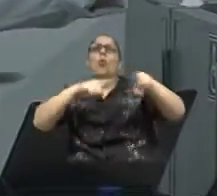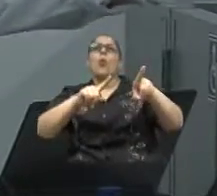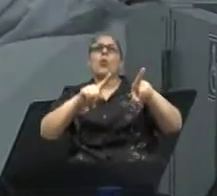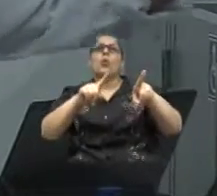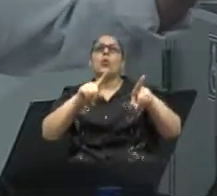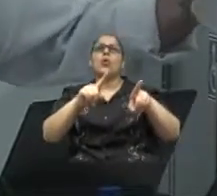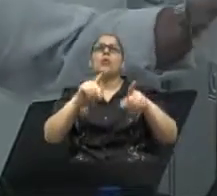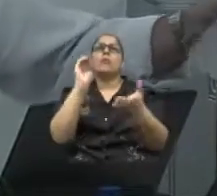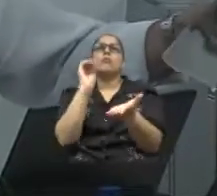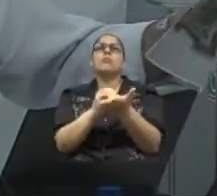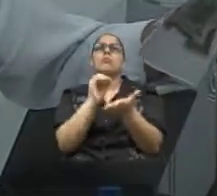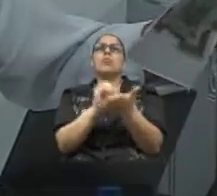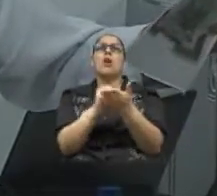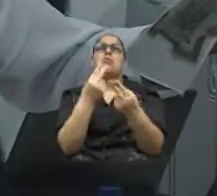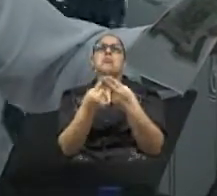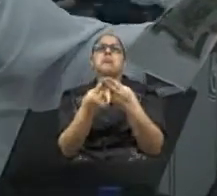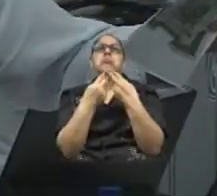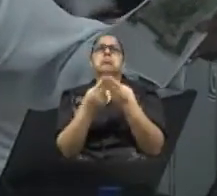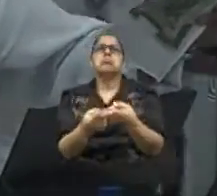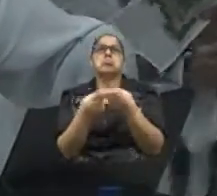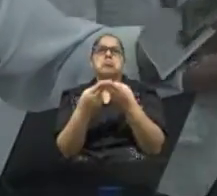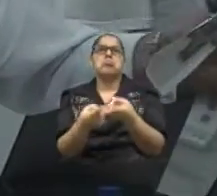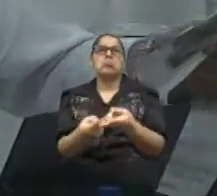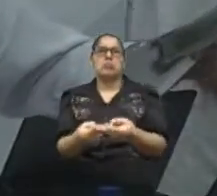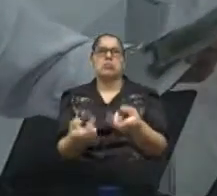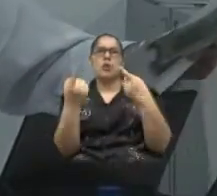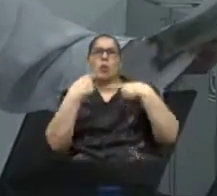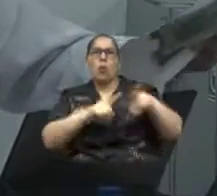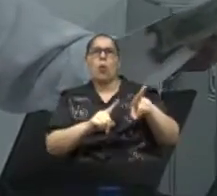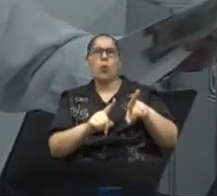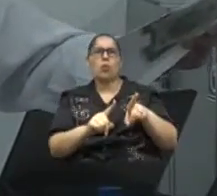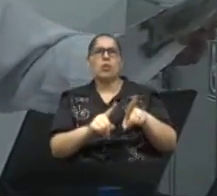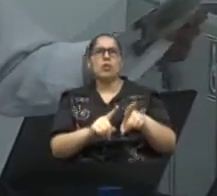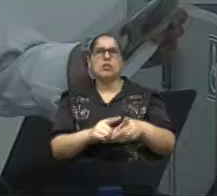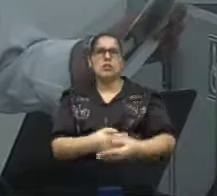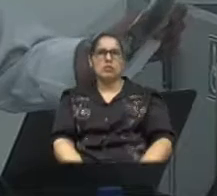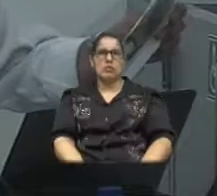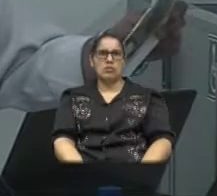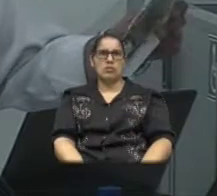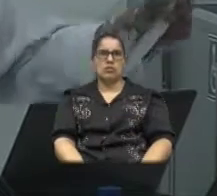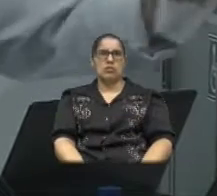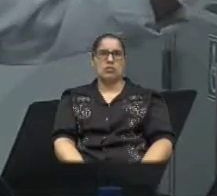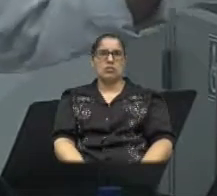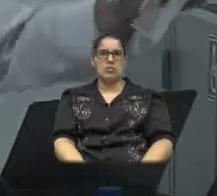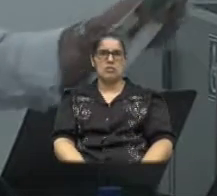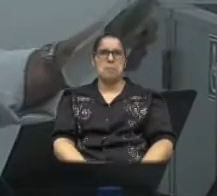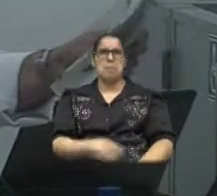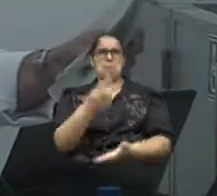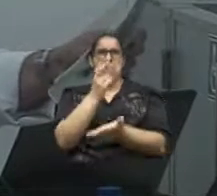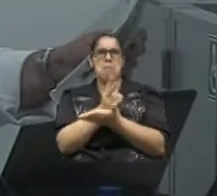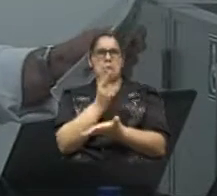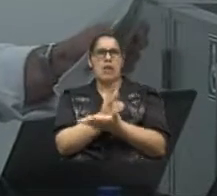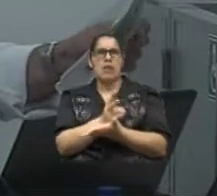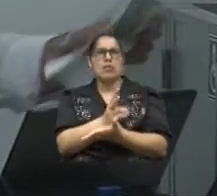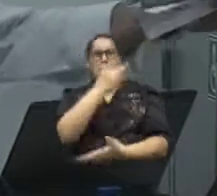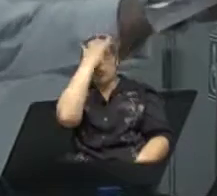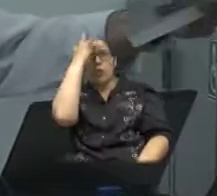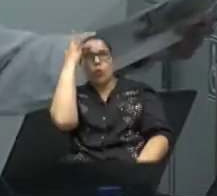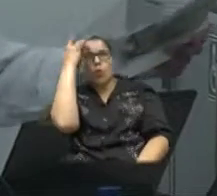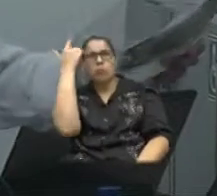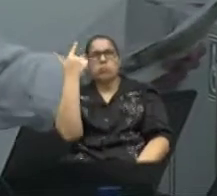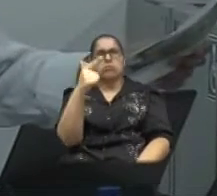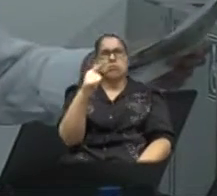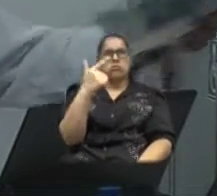nenhuma manifestação em Facebook. Aqueles que são contra a intolerância, até mesmo aqui na nossa cidade, contra a intolerância religiosa.